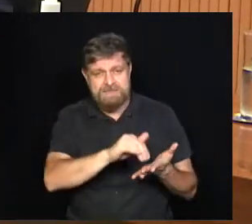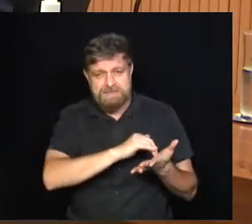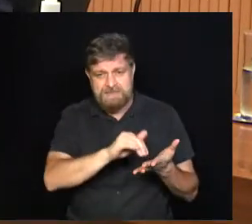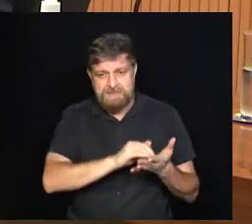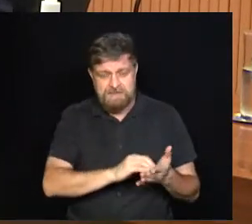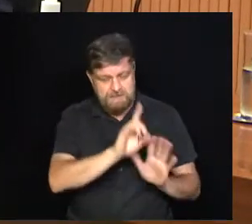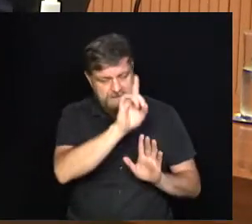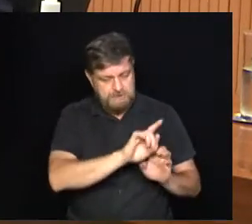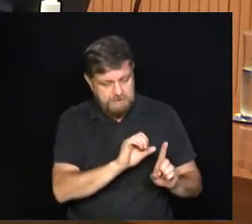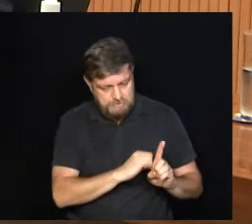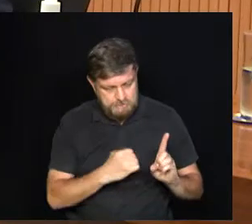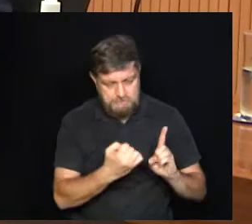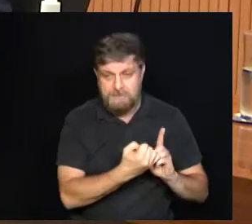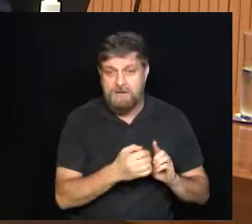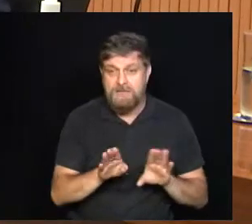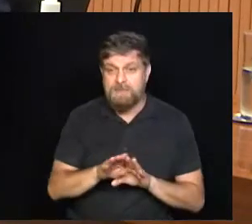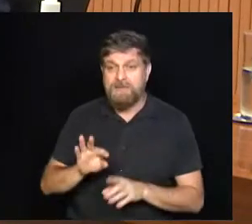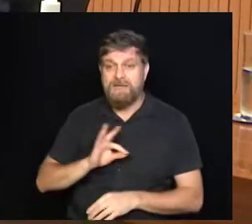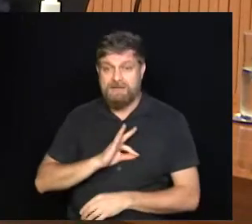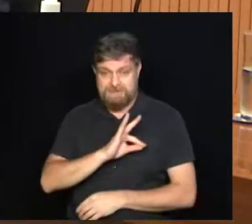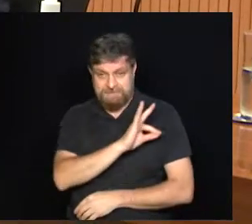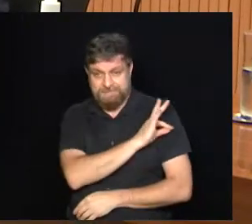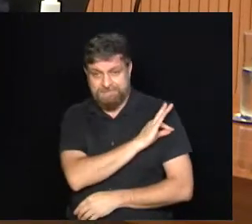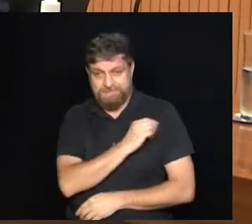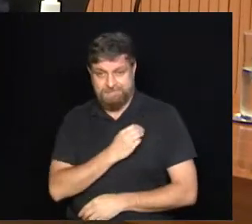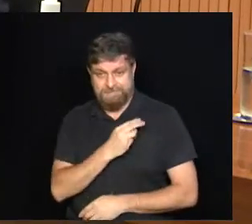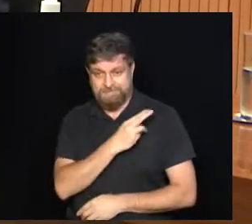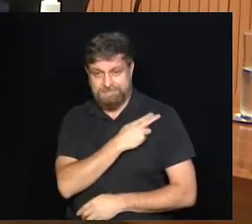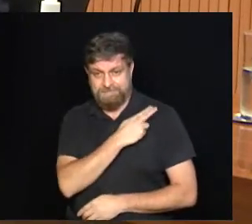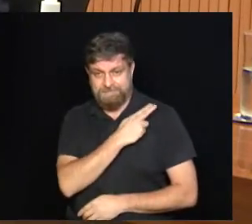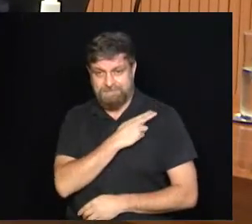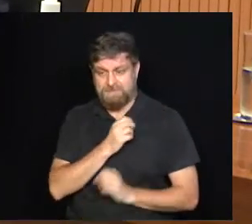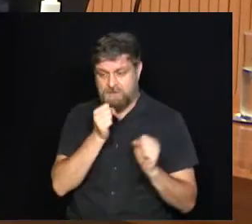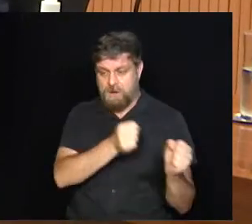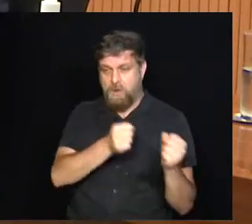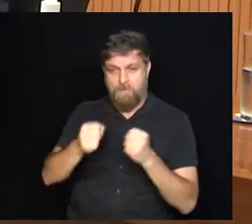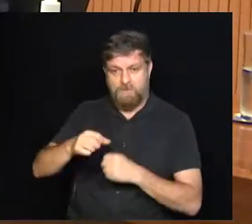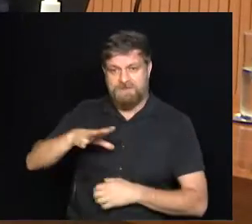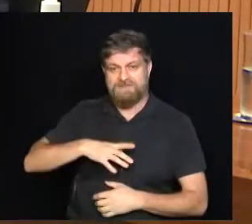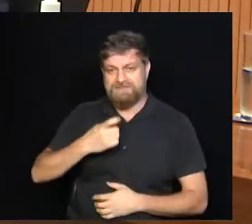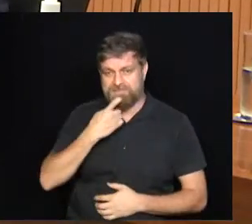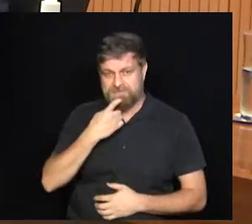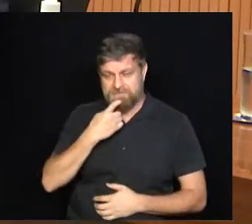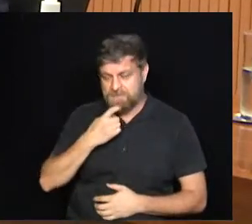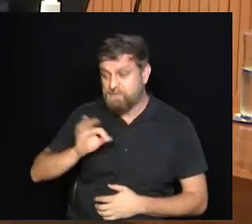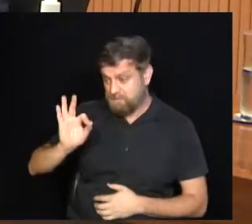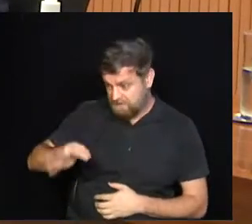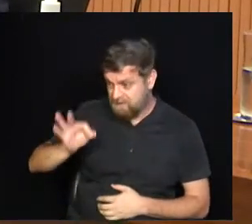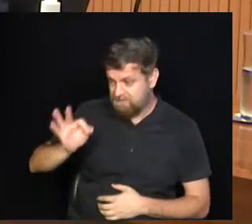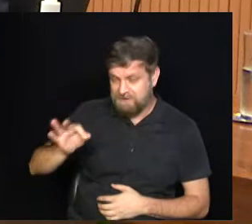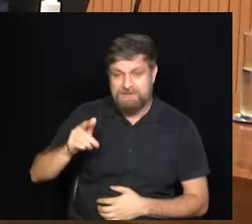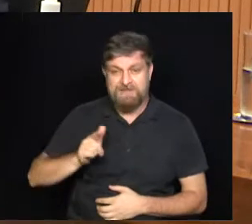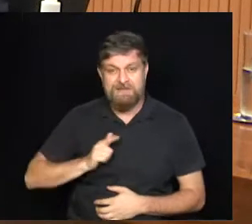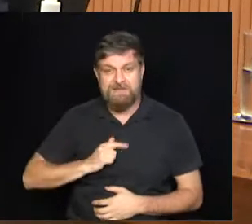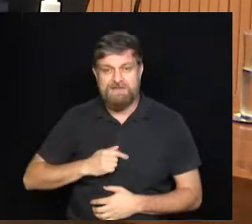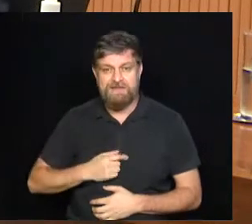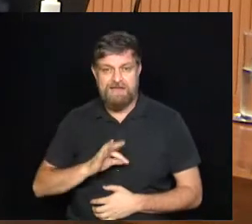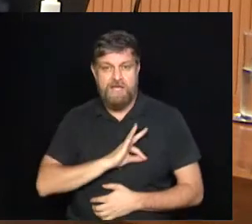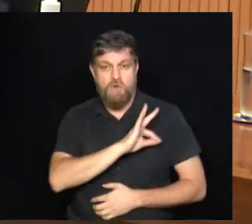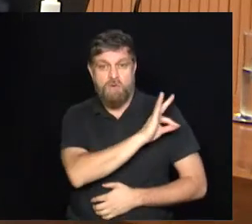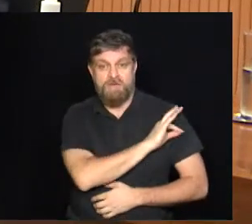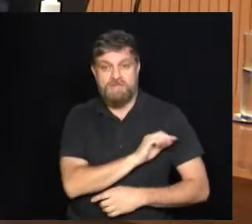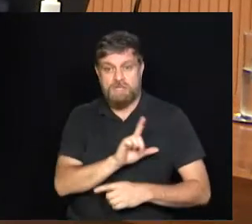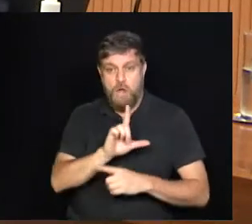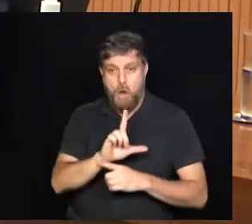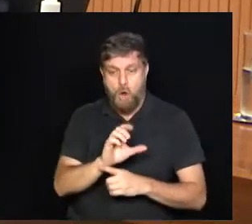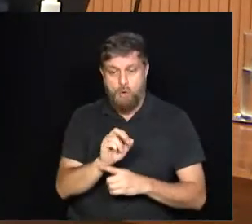secretária quanto da nossa comandante, que são uma das mulheres mais poderosas aqui da nossa cidade, realmente são, né? A comandante Lourdes tem, sob o comando